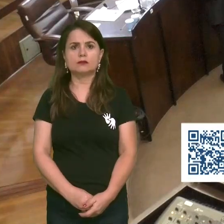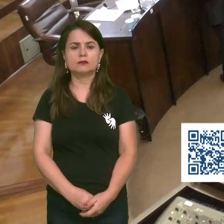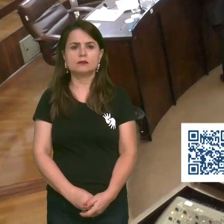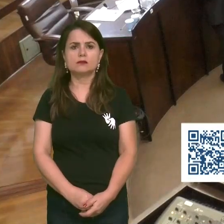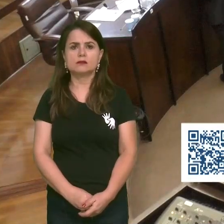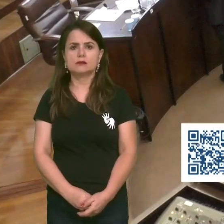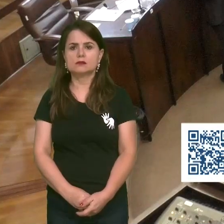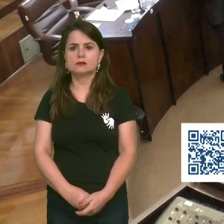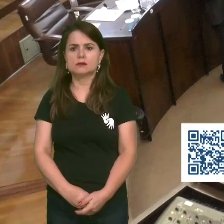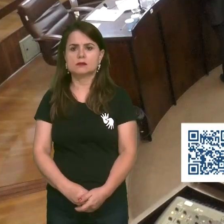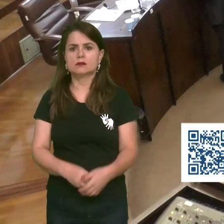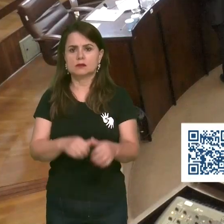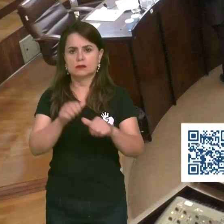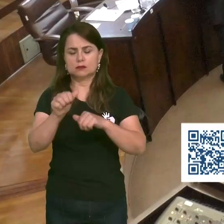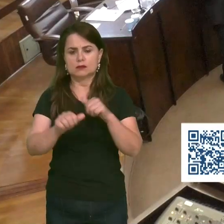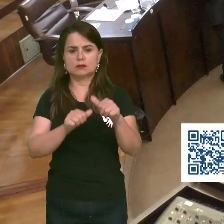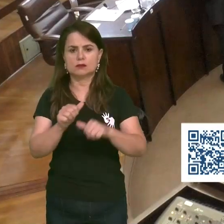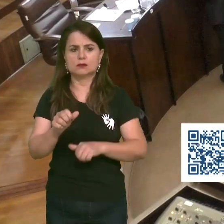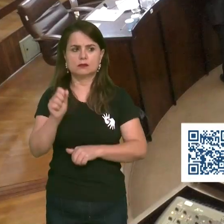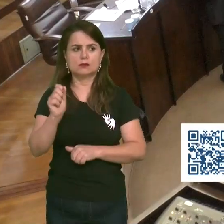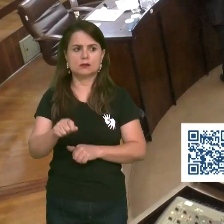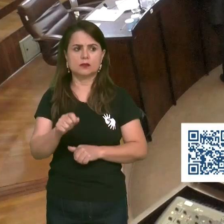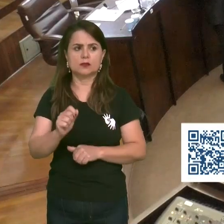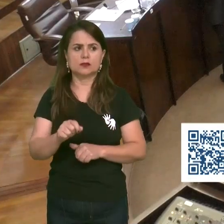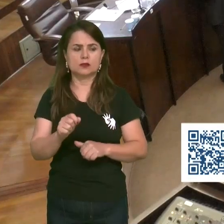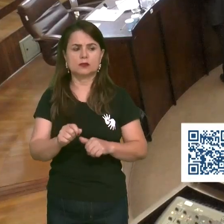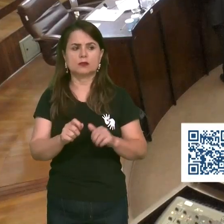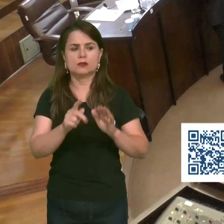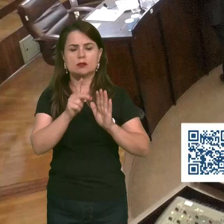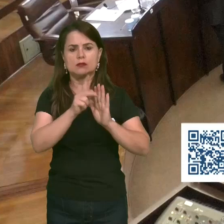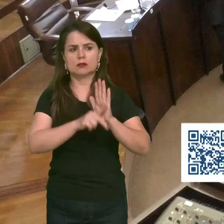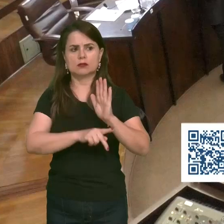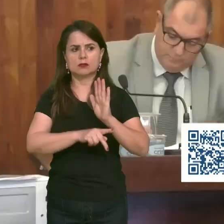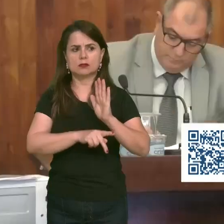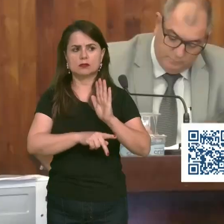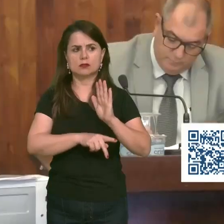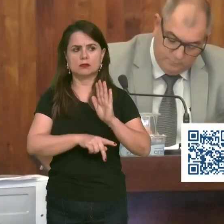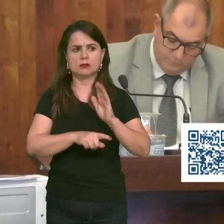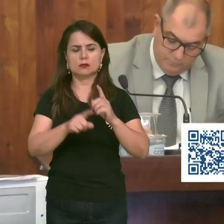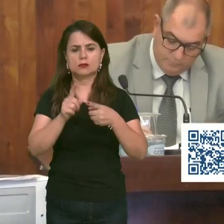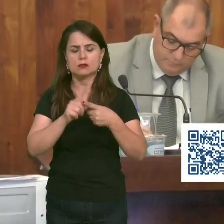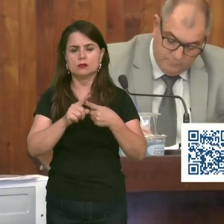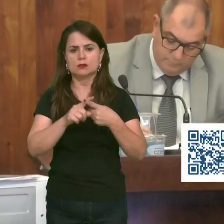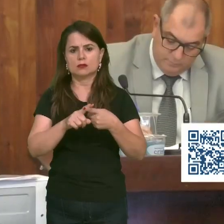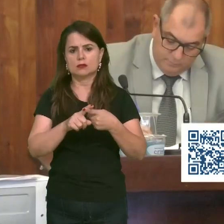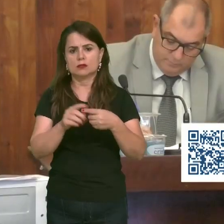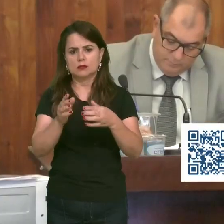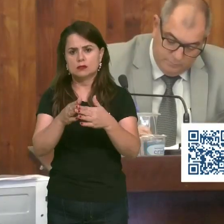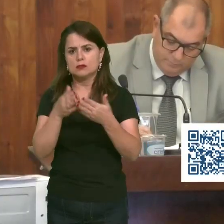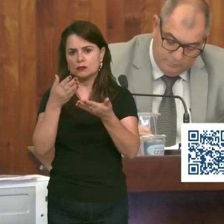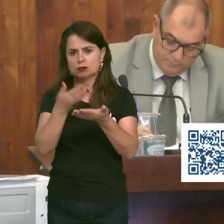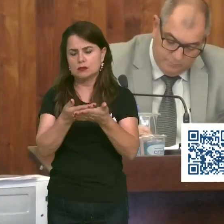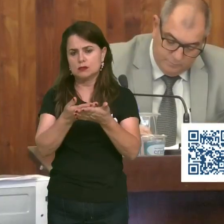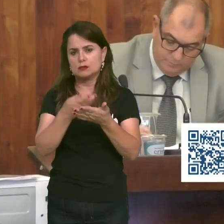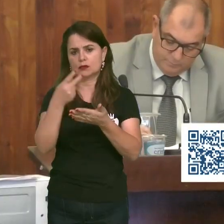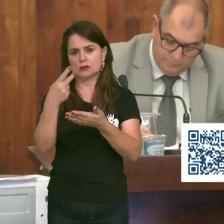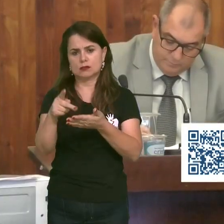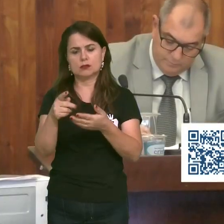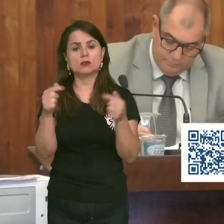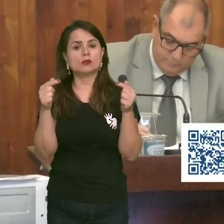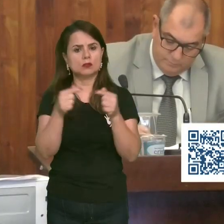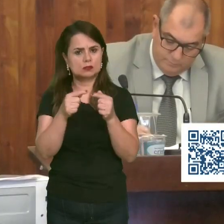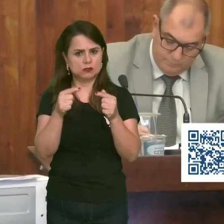providenciar a inversão da pauta tendo em vista que o requerimento de vossa excelência é regimental independe de discussão e